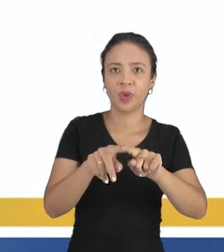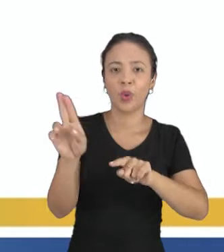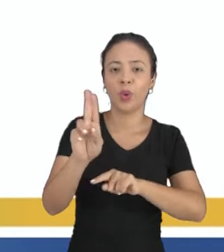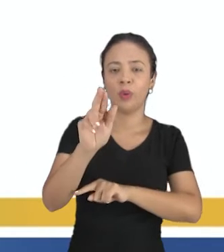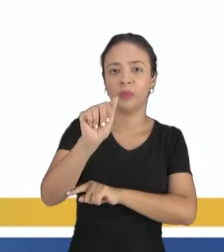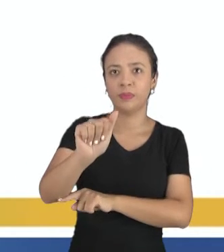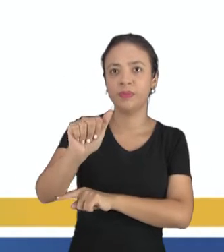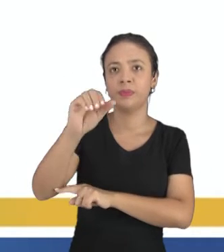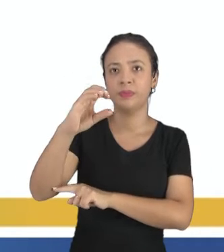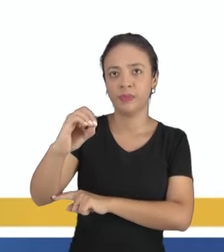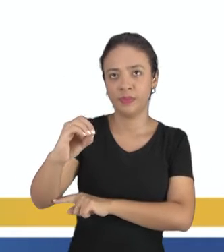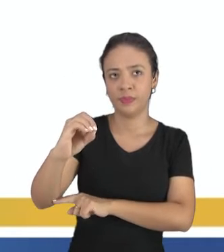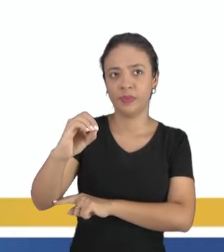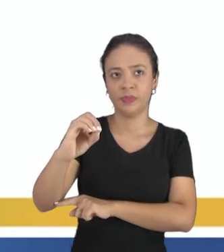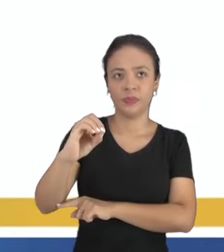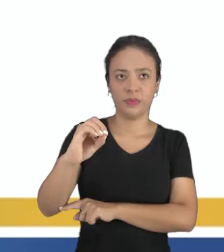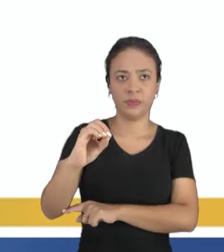A0,